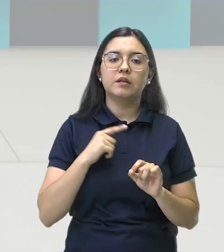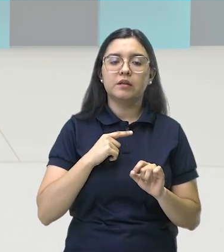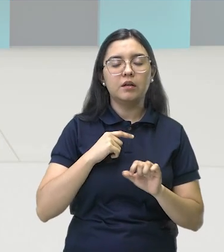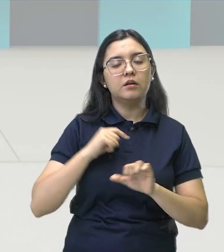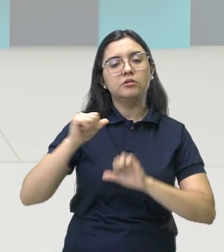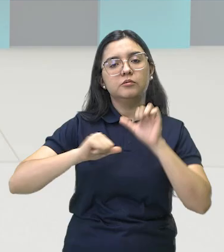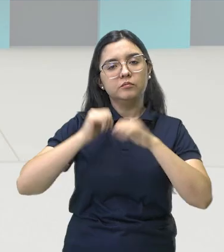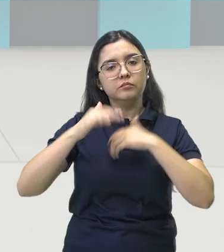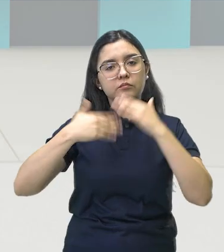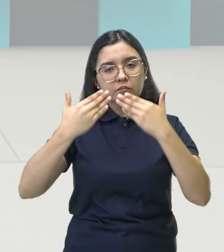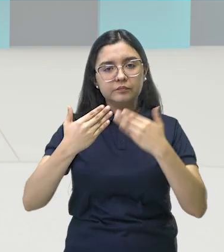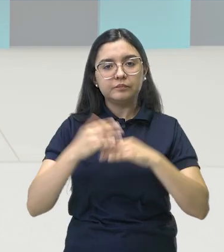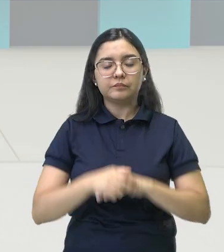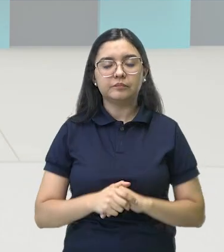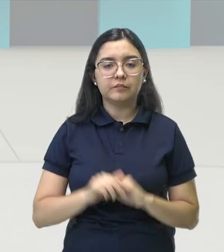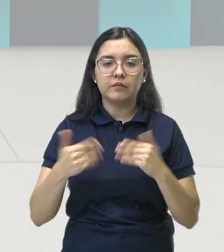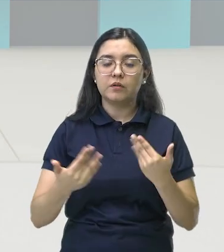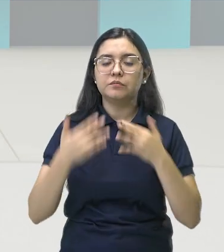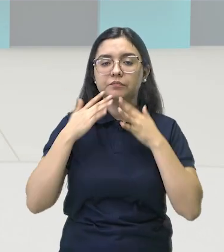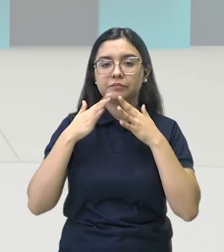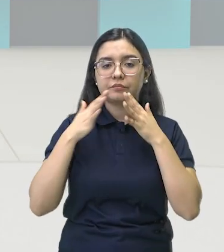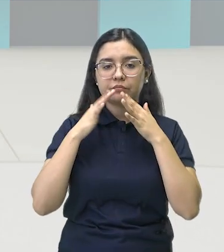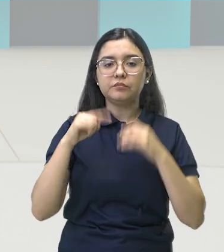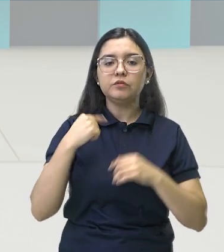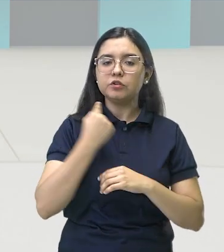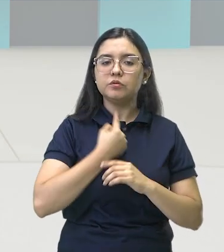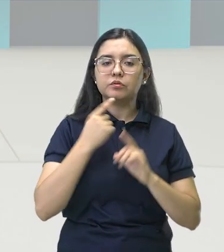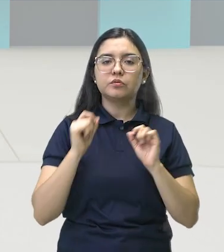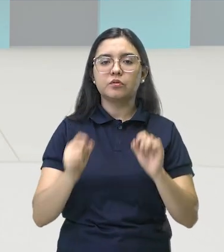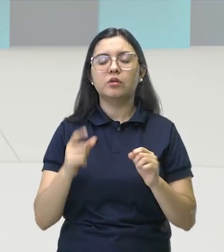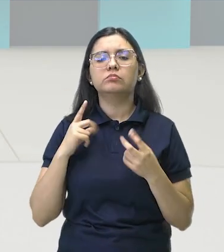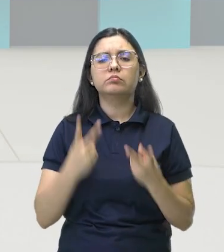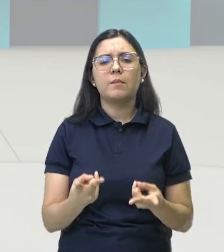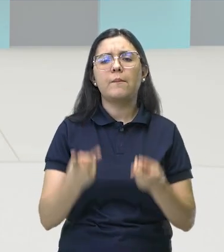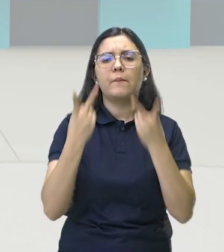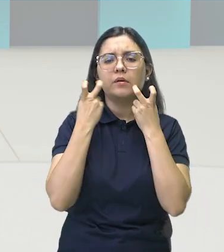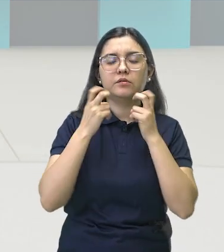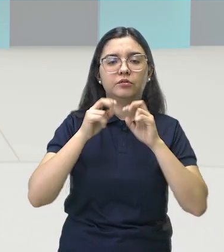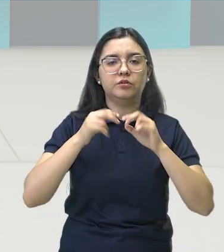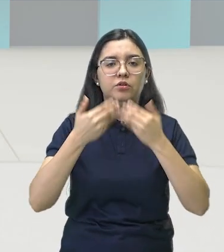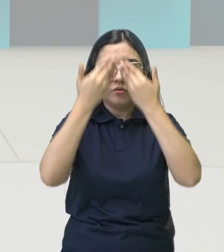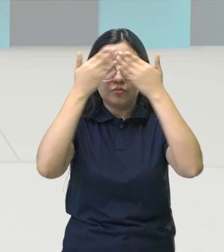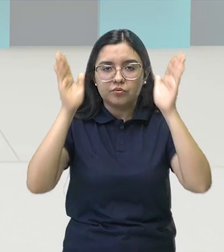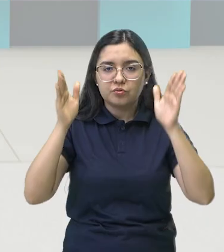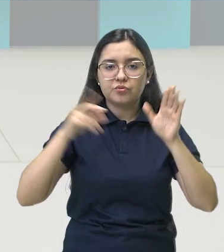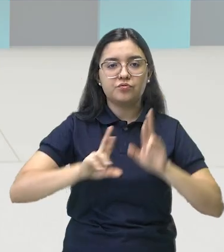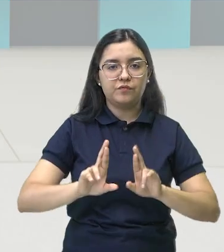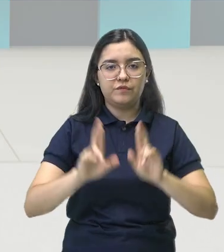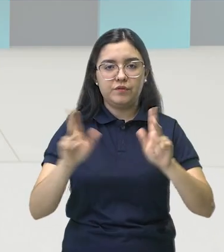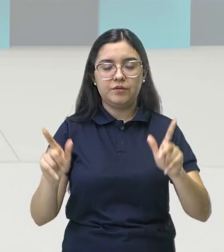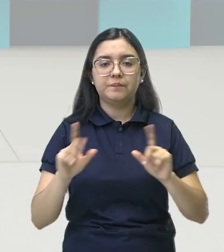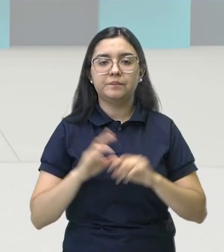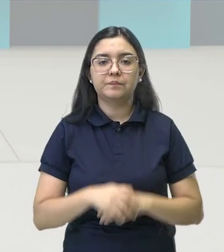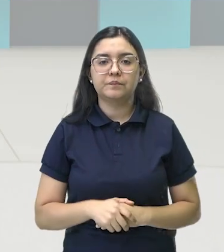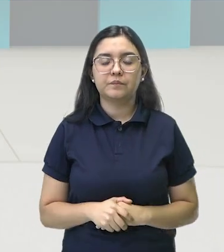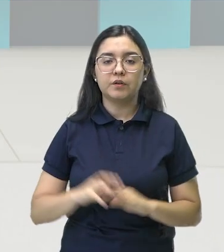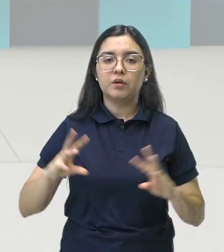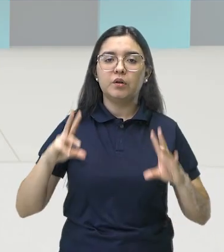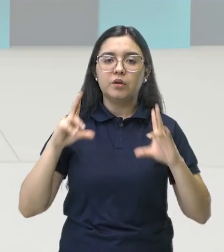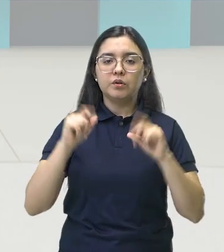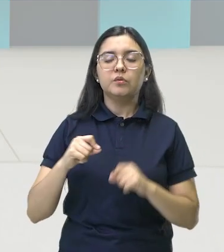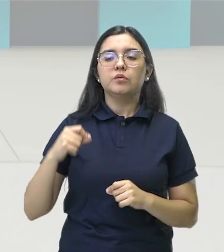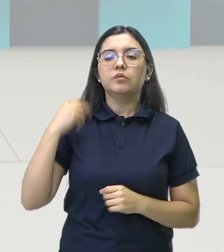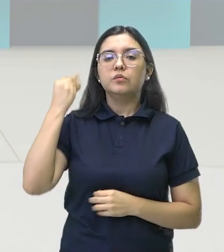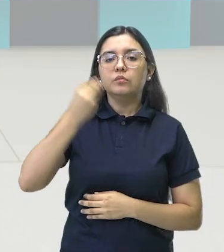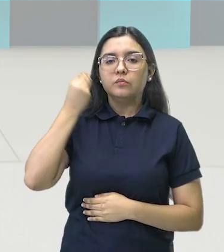lapidada. E automaticamente o nosso olhar ele passa a ser diferente. Para tudo aquilo que nós